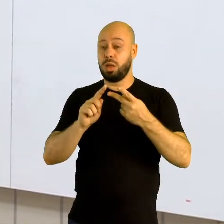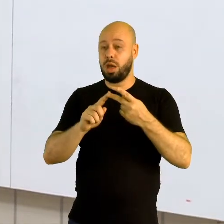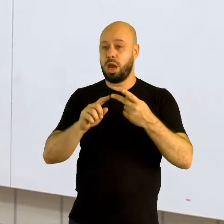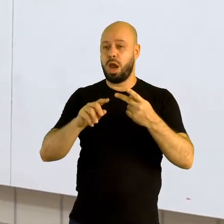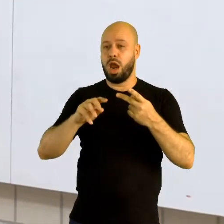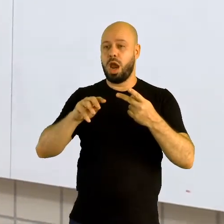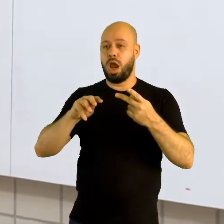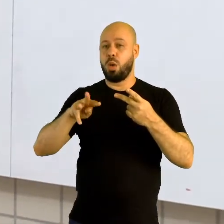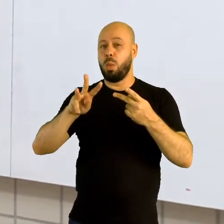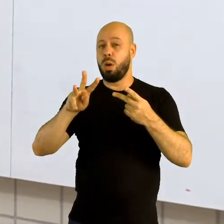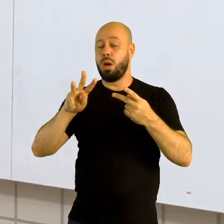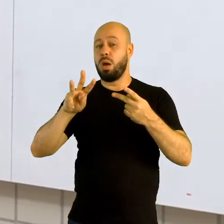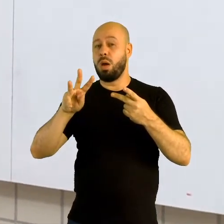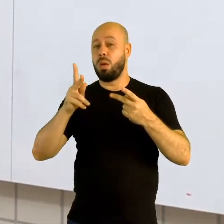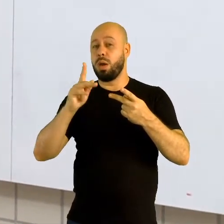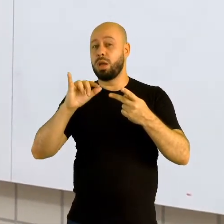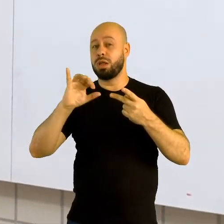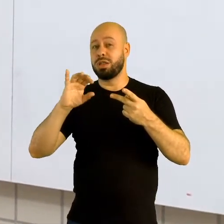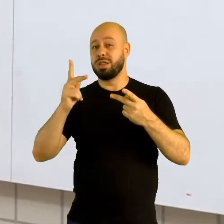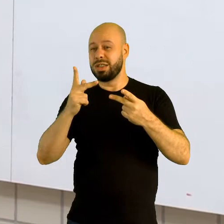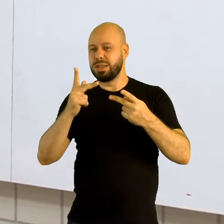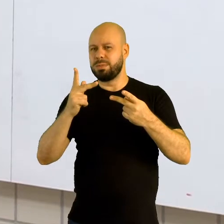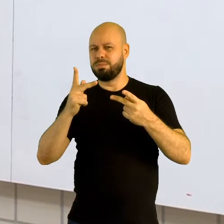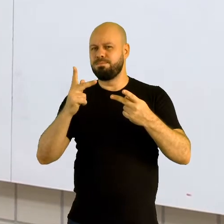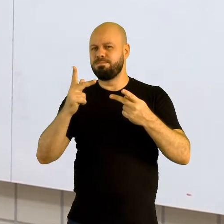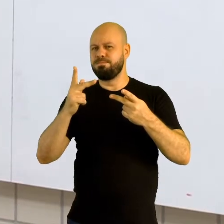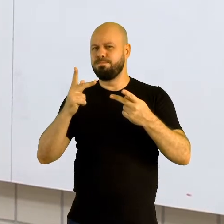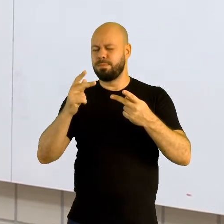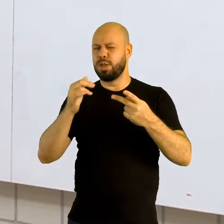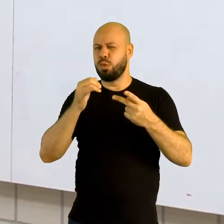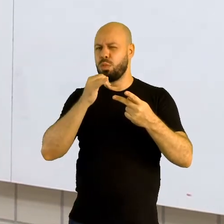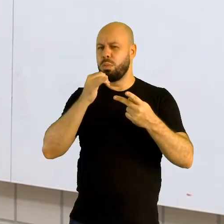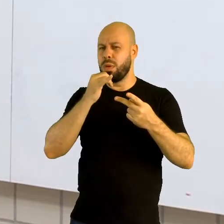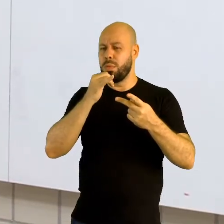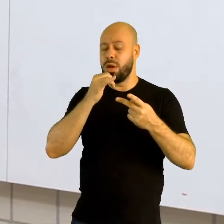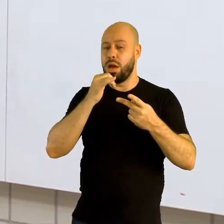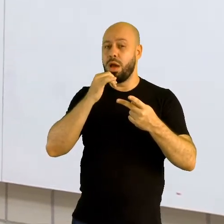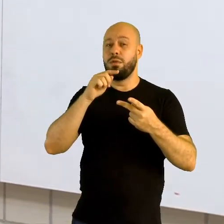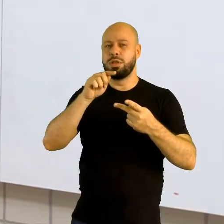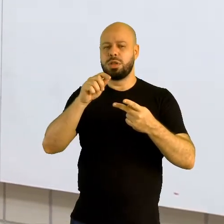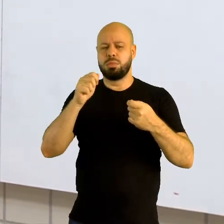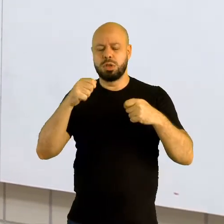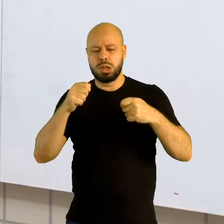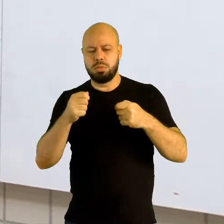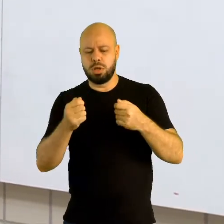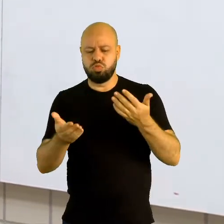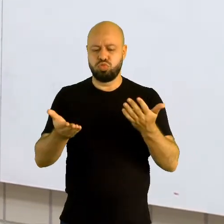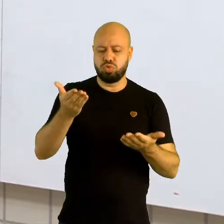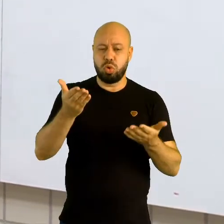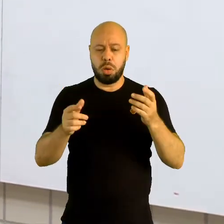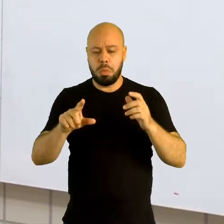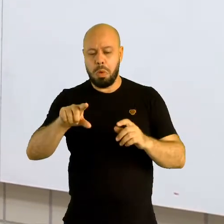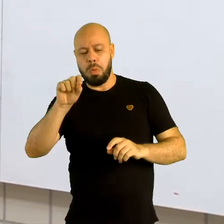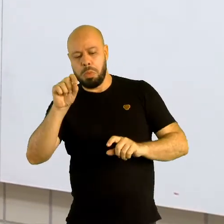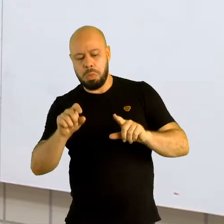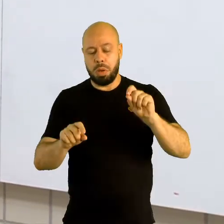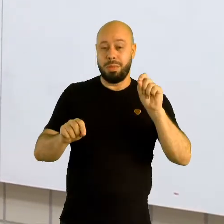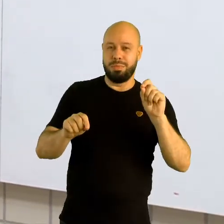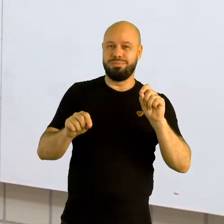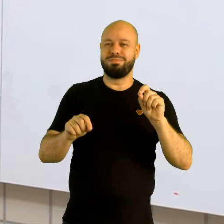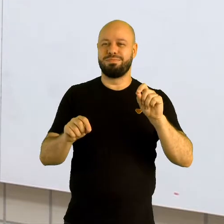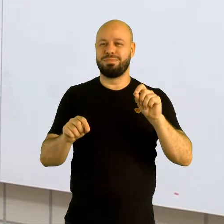which, eu vou te dar uma escolha, por exemplo, what